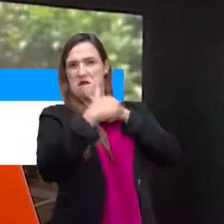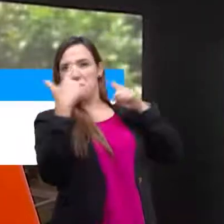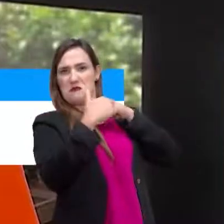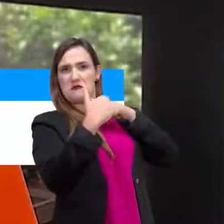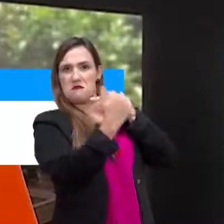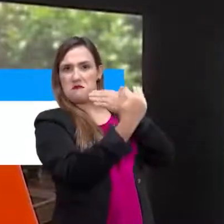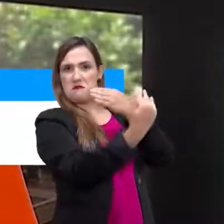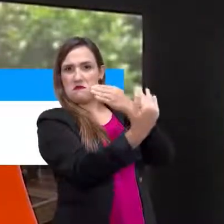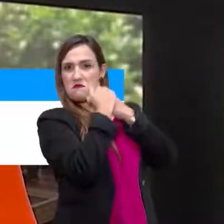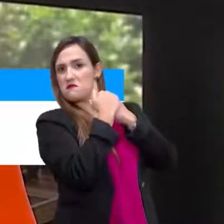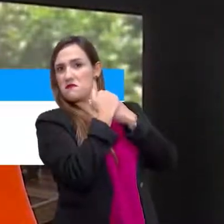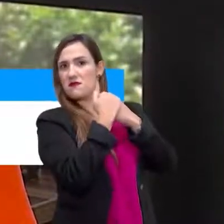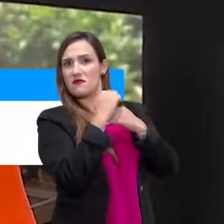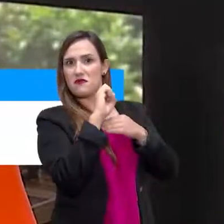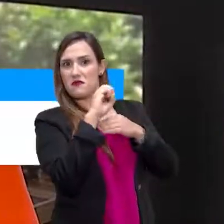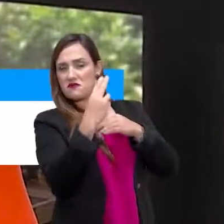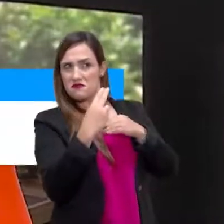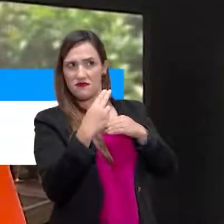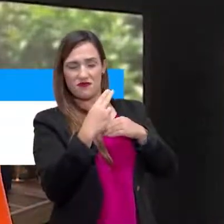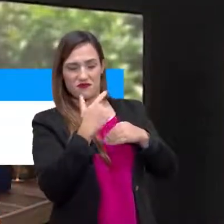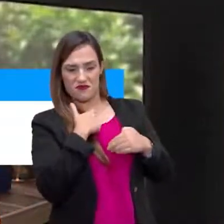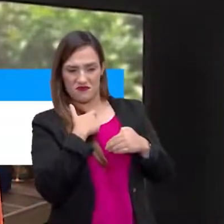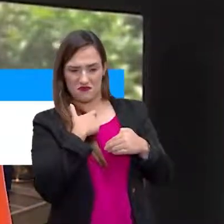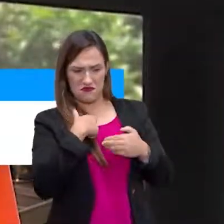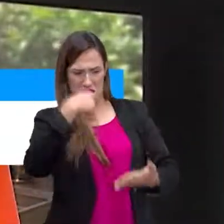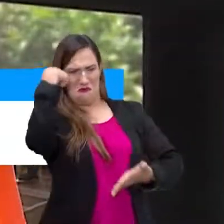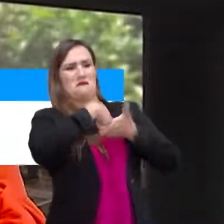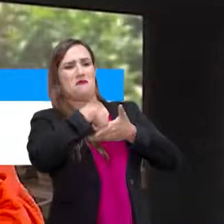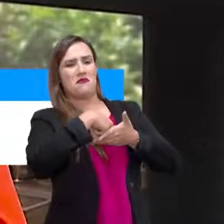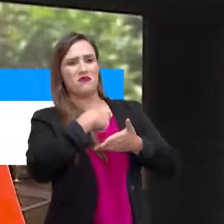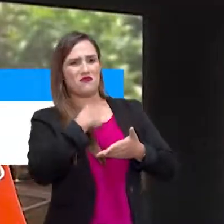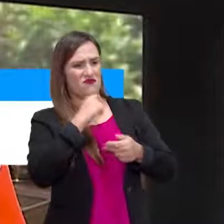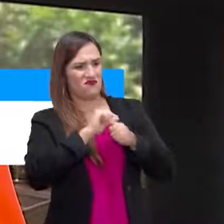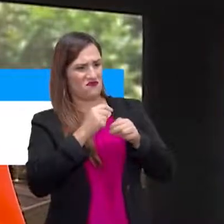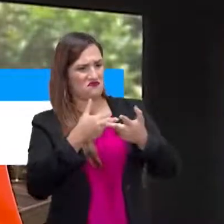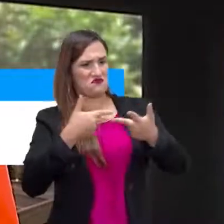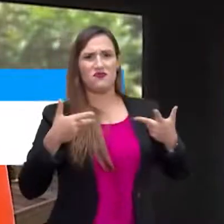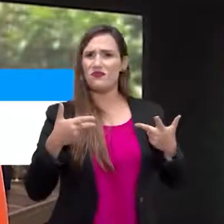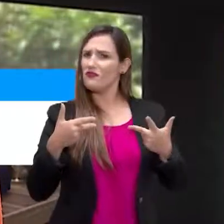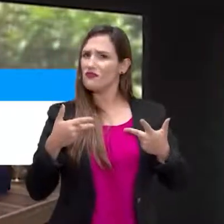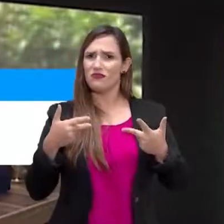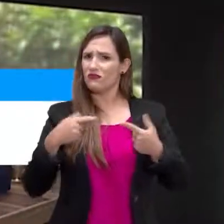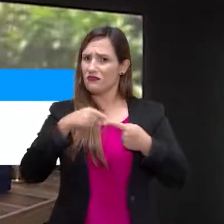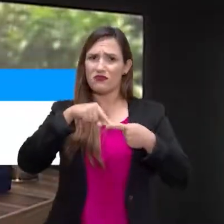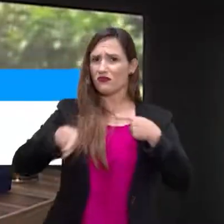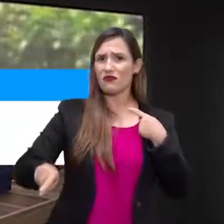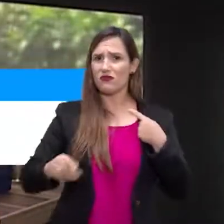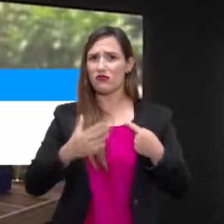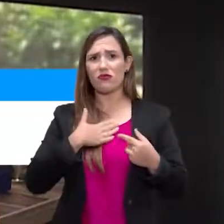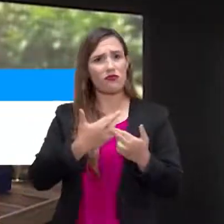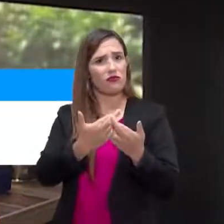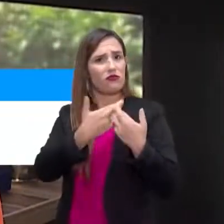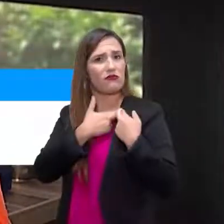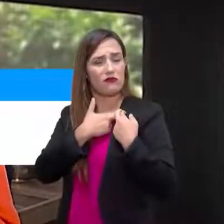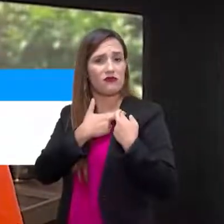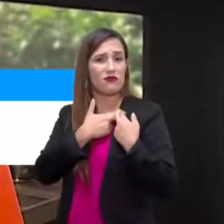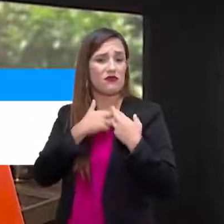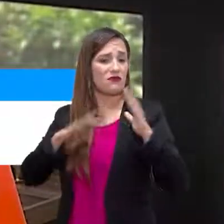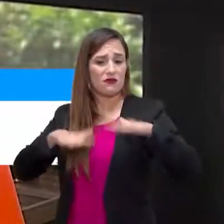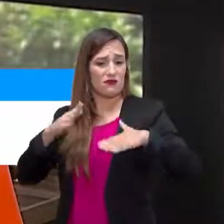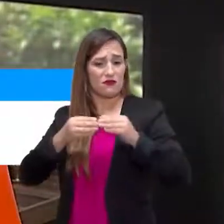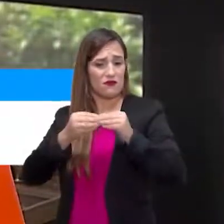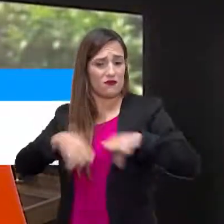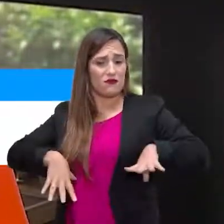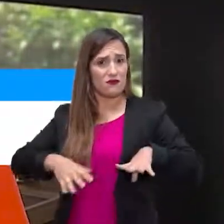não ser cerceada ou mesmo obrigada a fazer determinadas